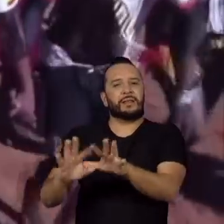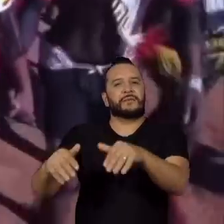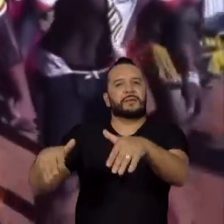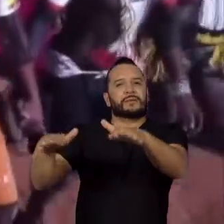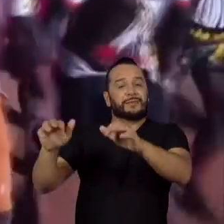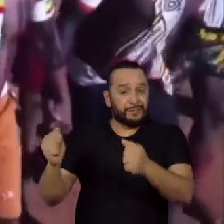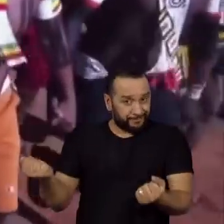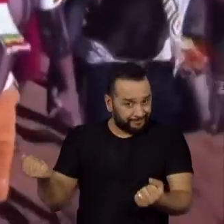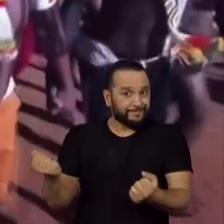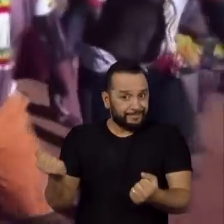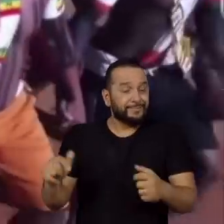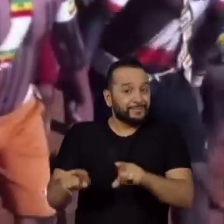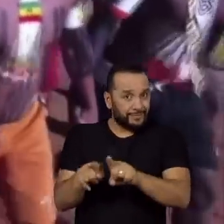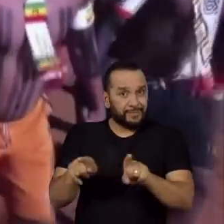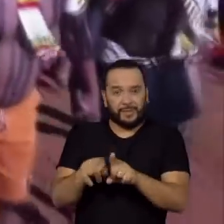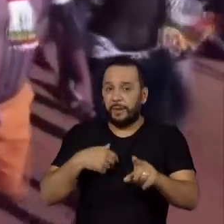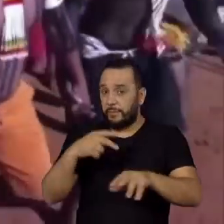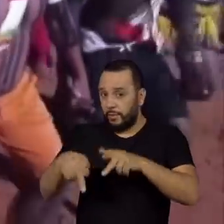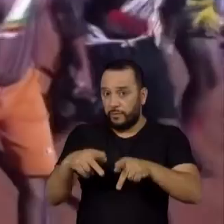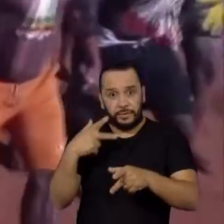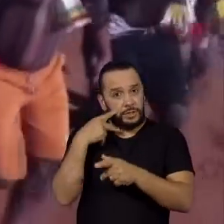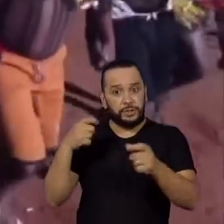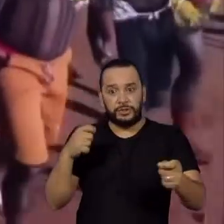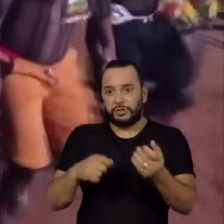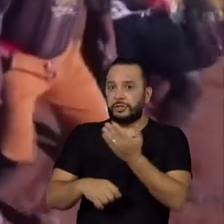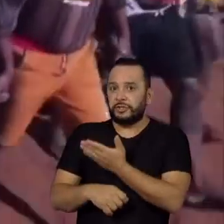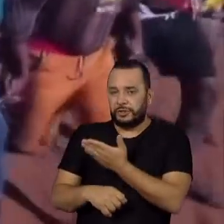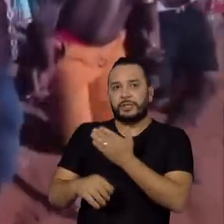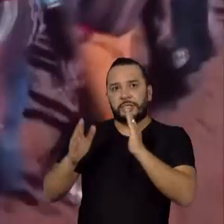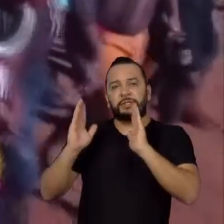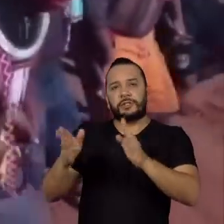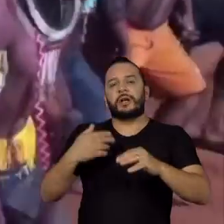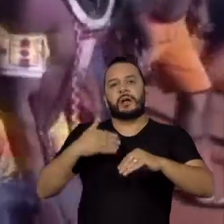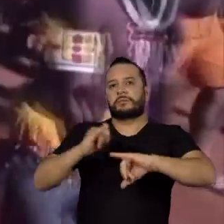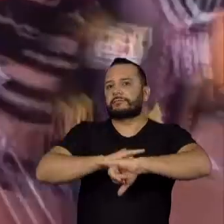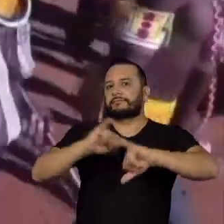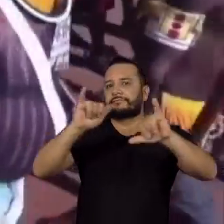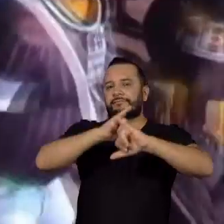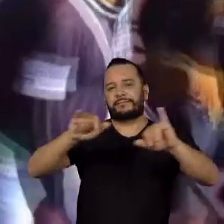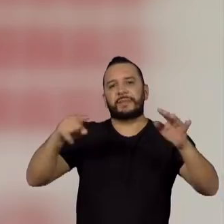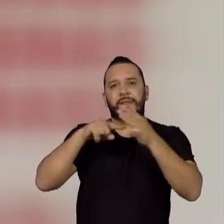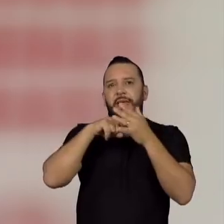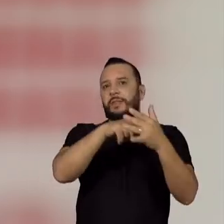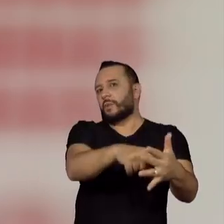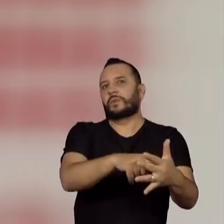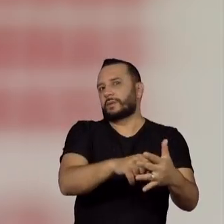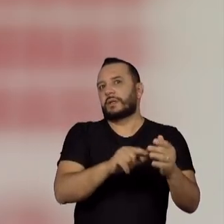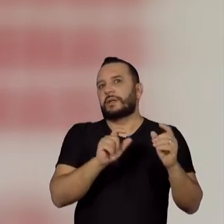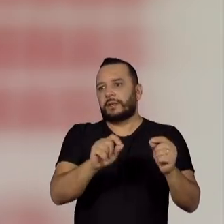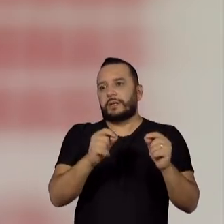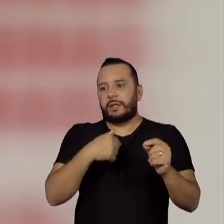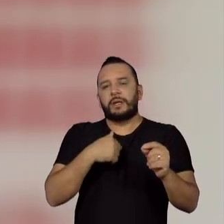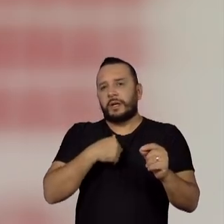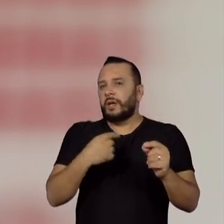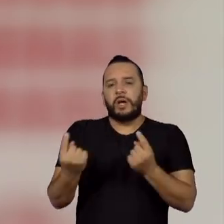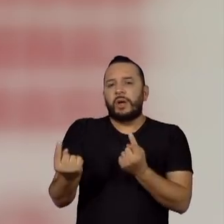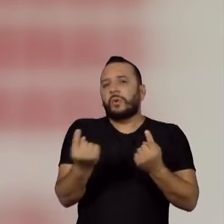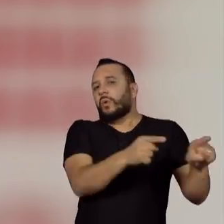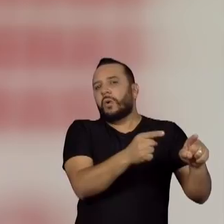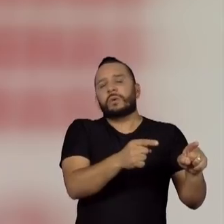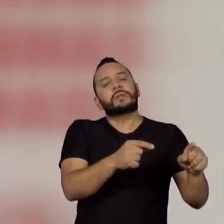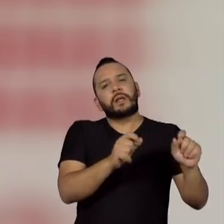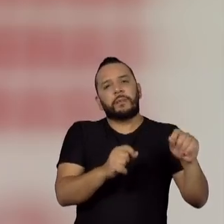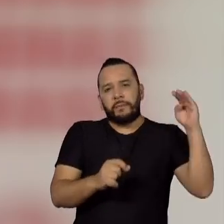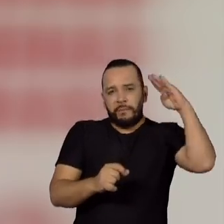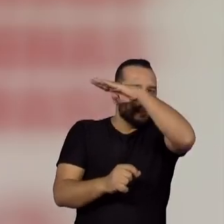A Articulação dos Povos Indígenas publica dossiê internacional de denúncias, com dados que demonstram que o governo